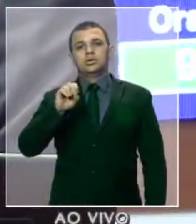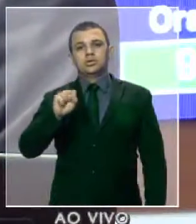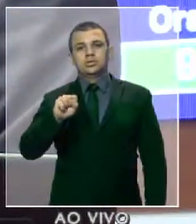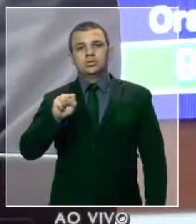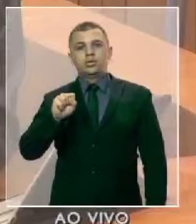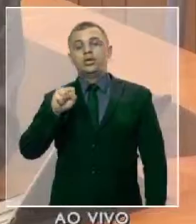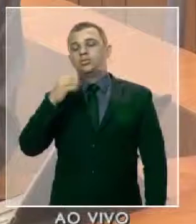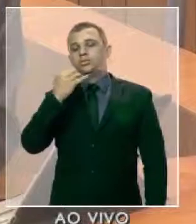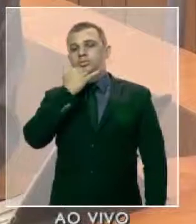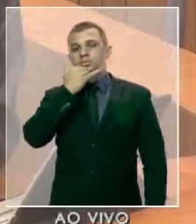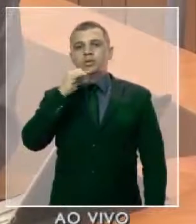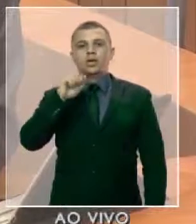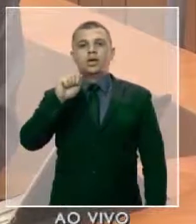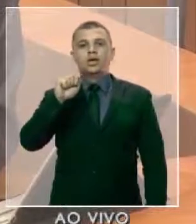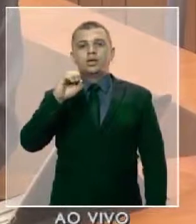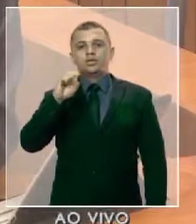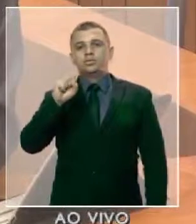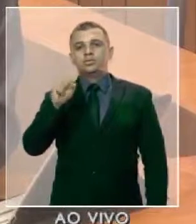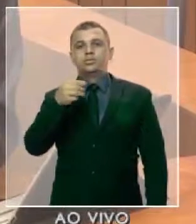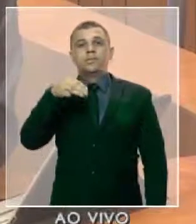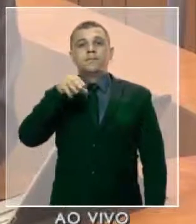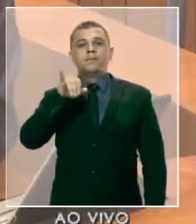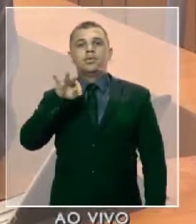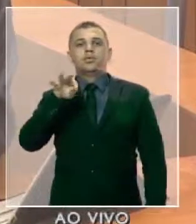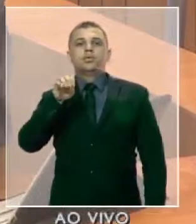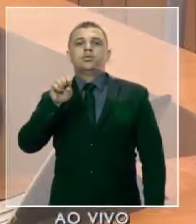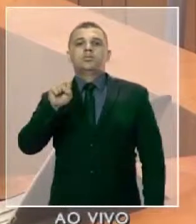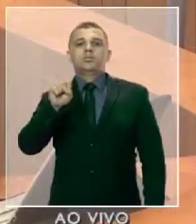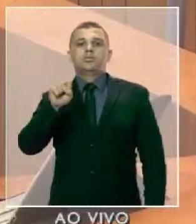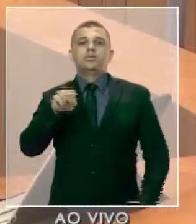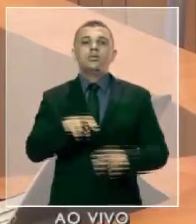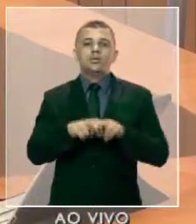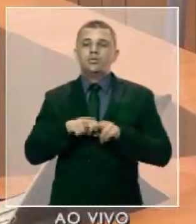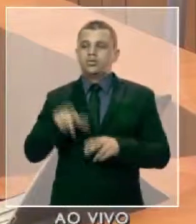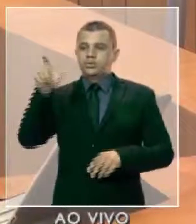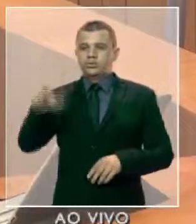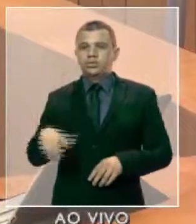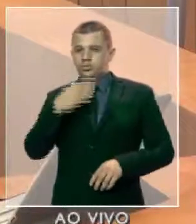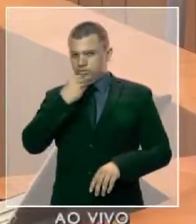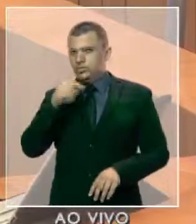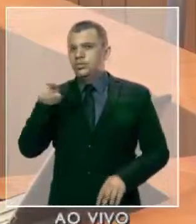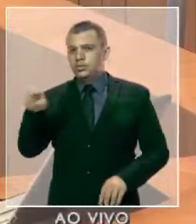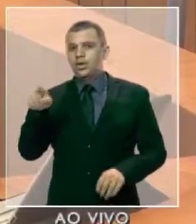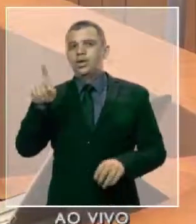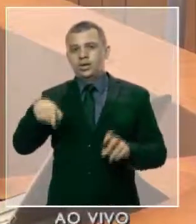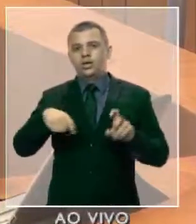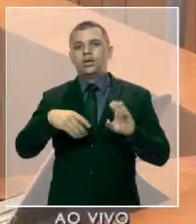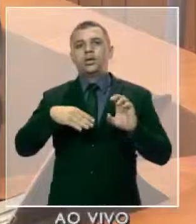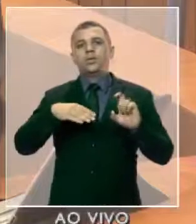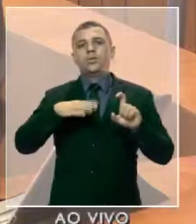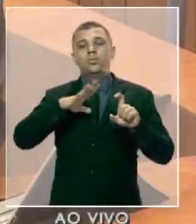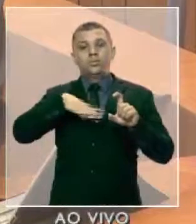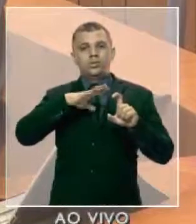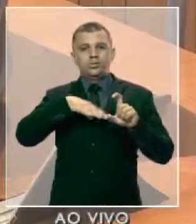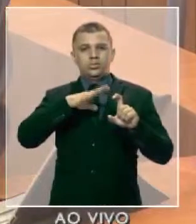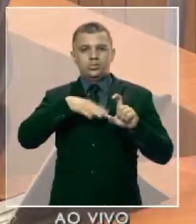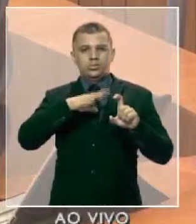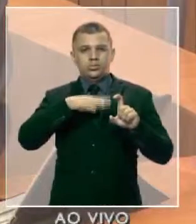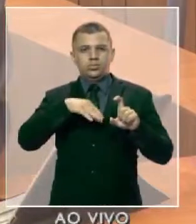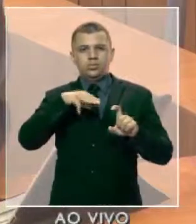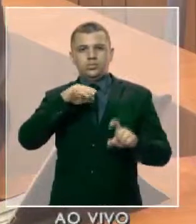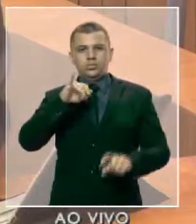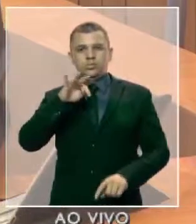mito, deputado Zé Inácio. Um mito que nós vamos cultuar na condição